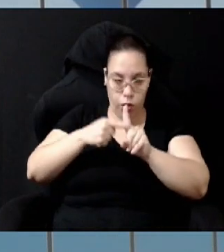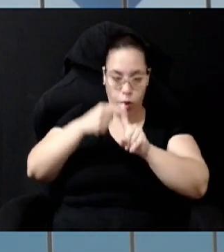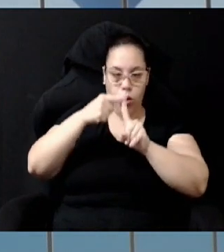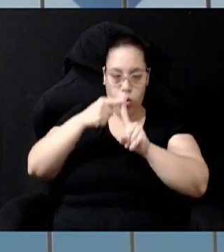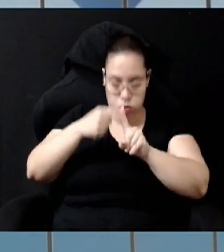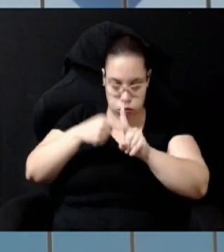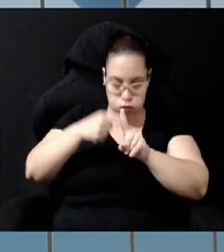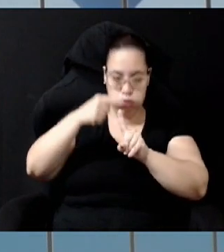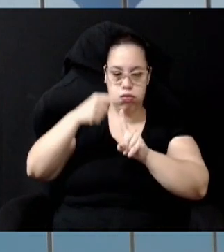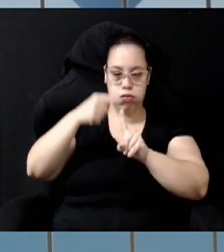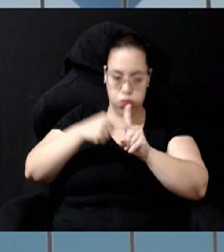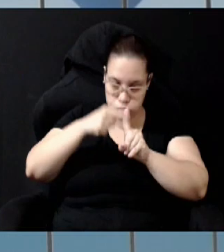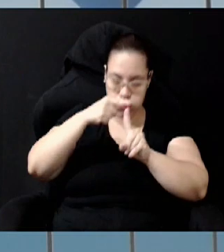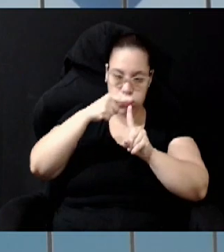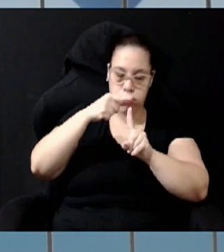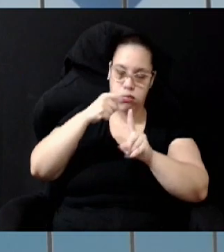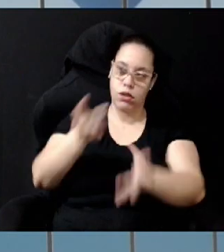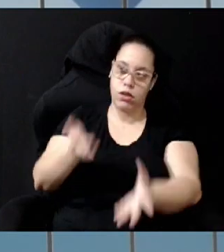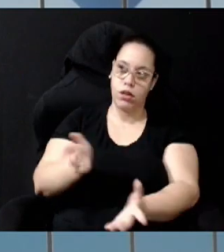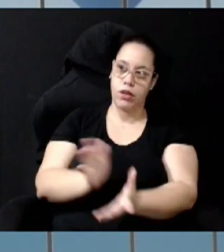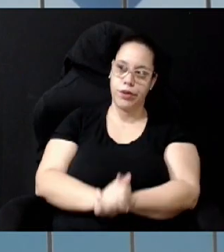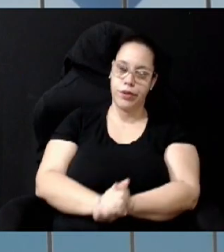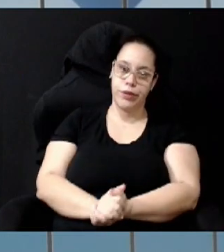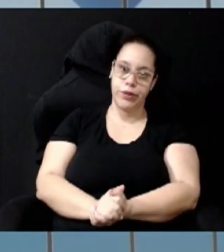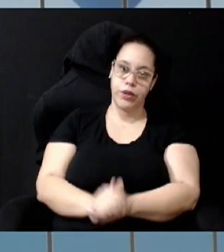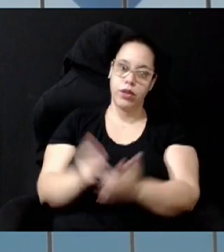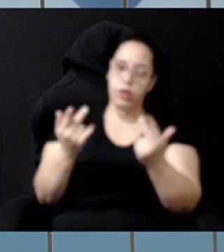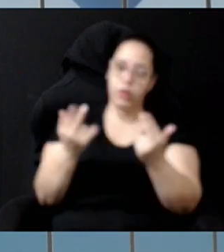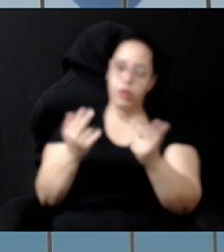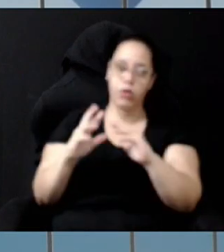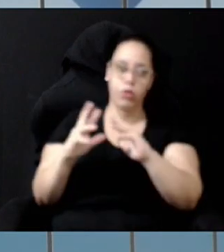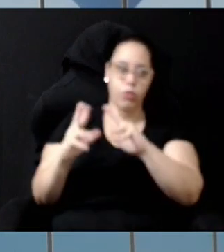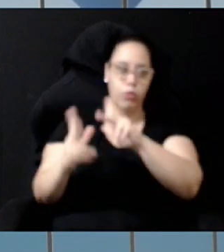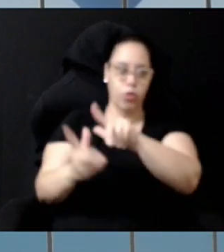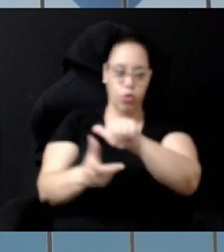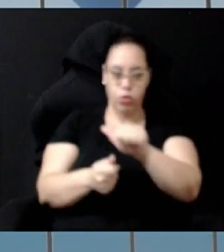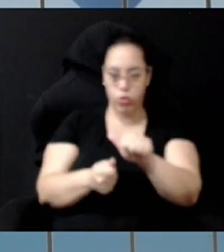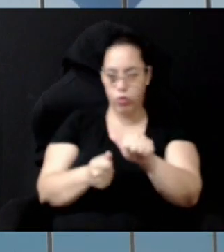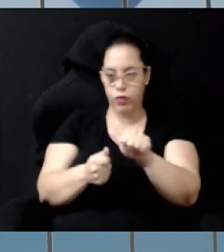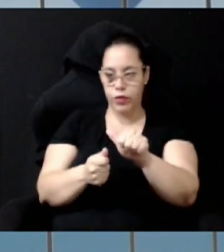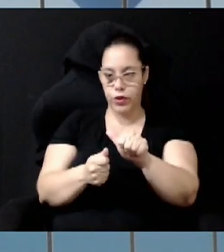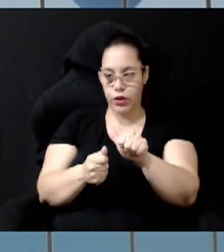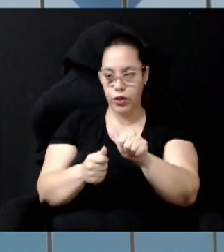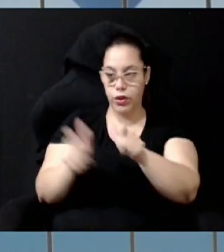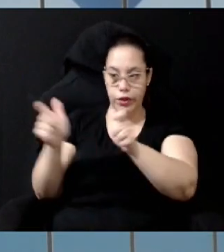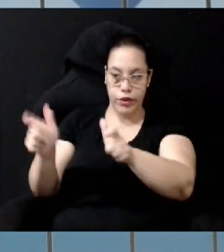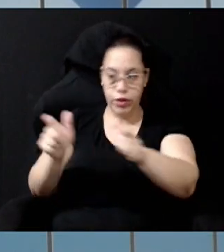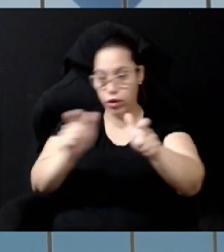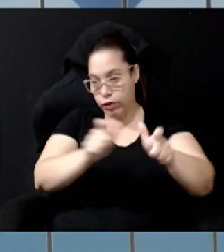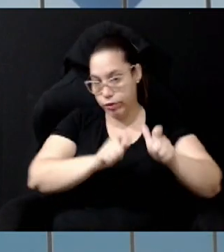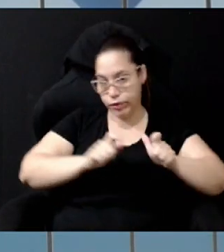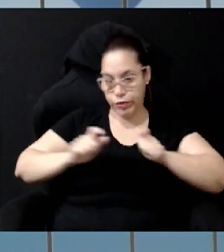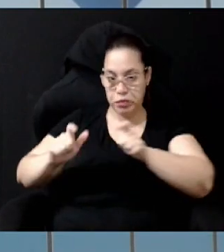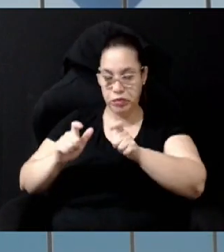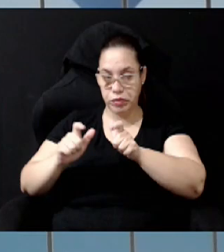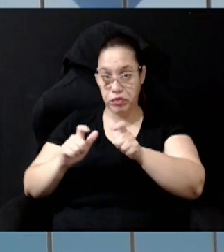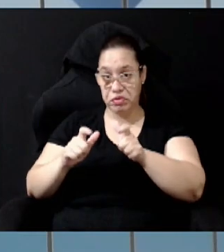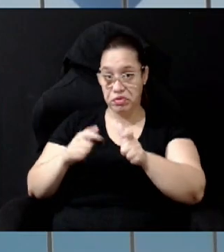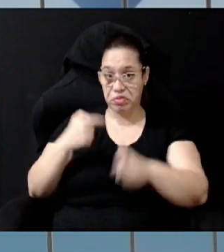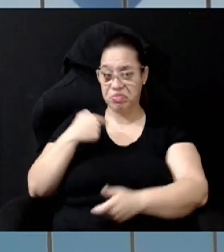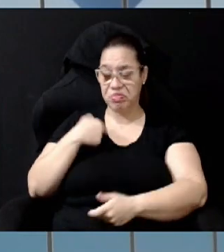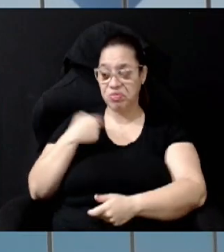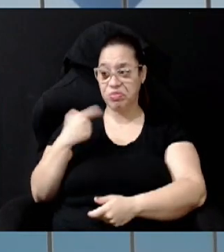temperatura o mesmo para todos os planetas, para todas as localidades. Talvez a gente não tenha um aumento tão grande